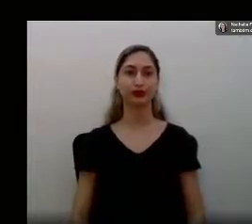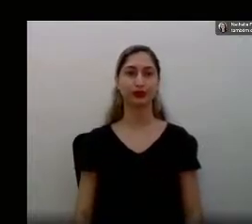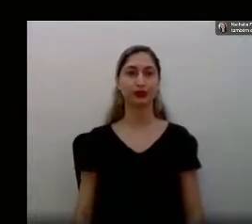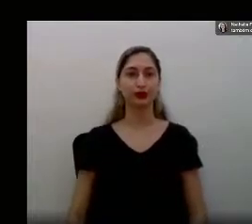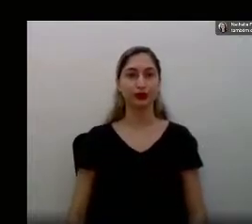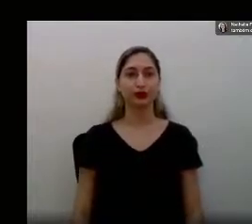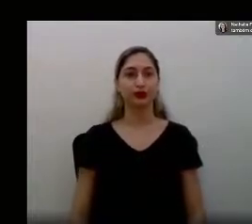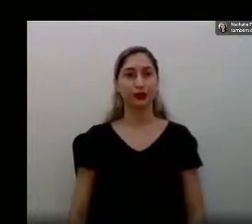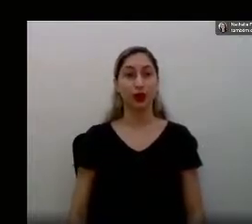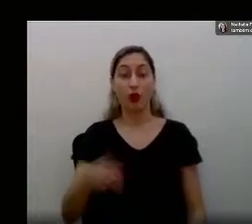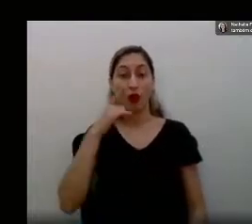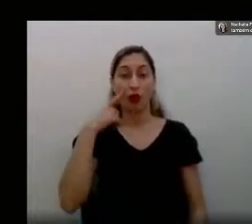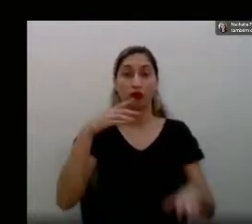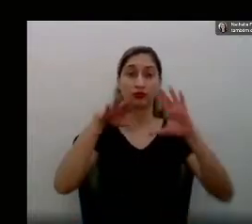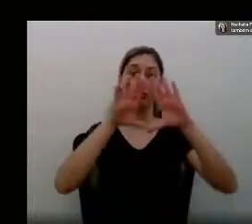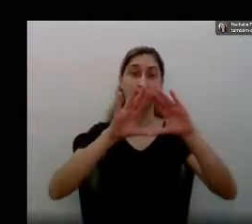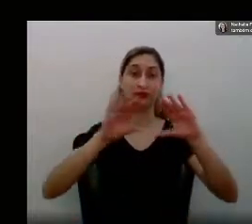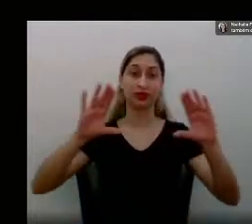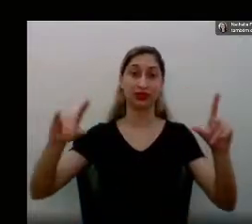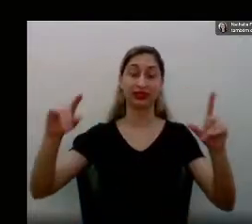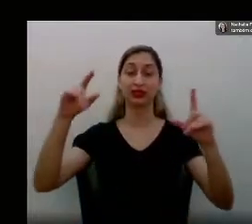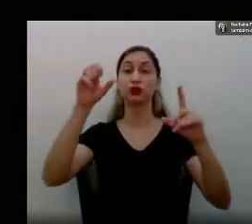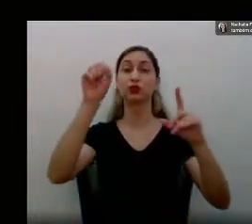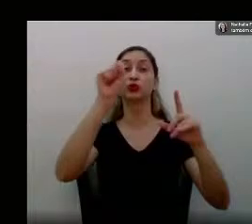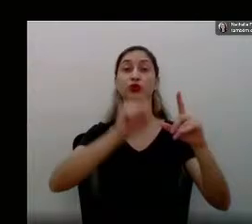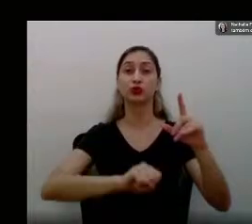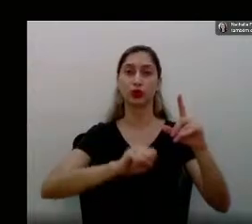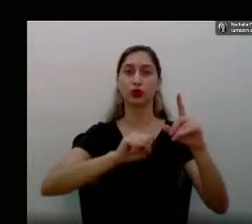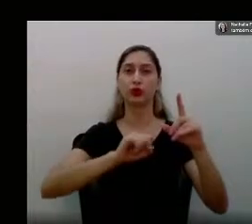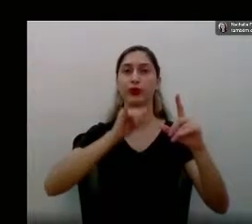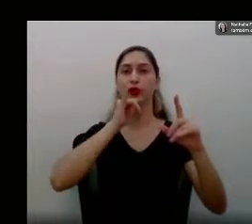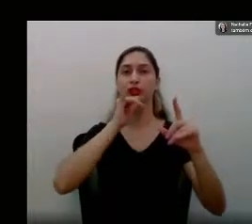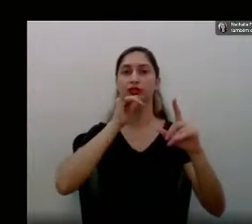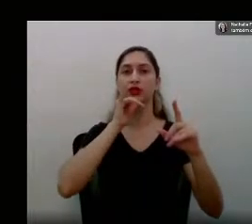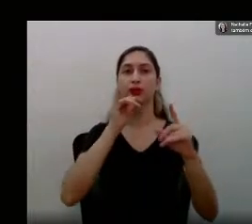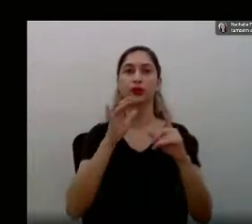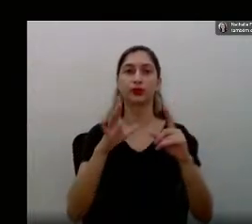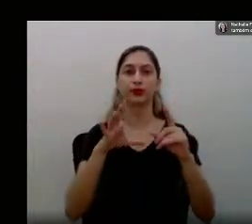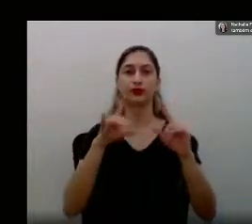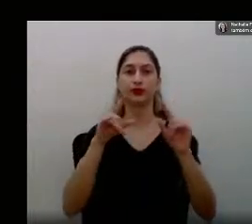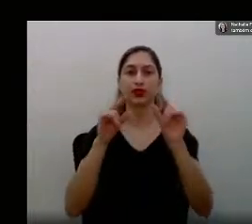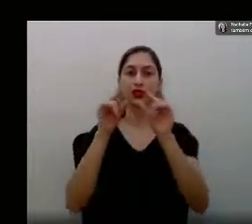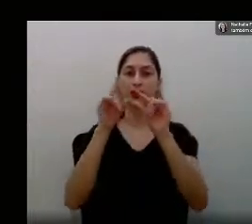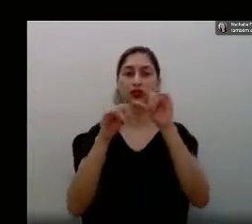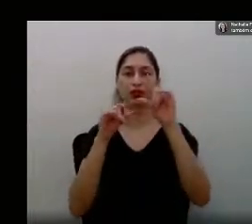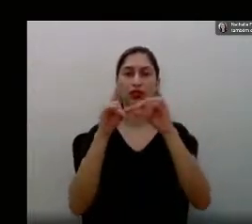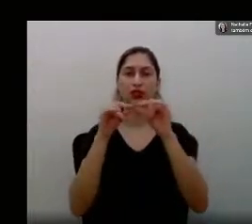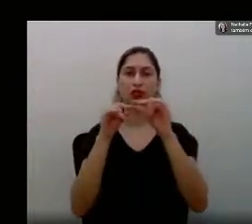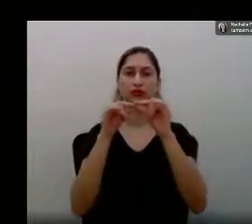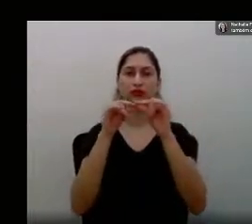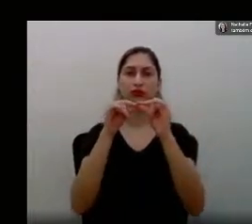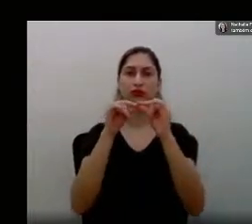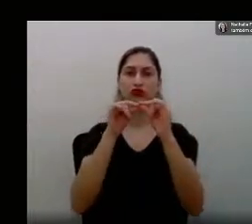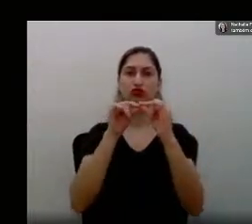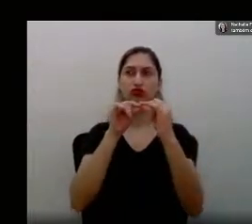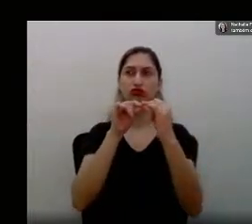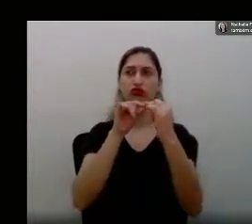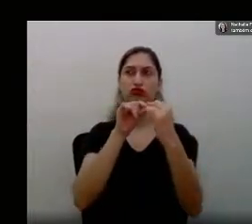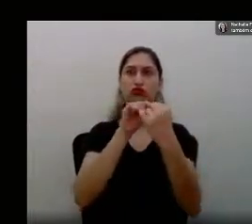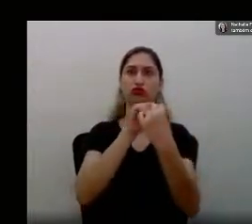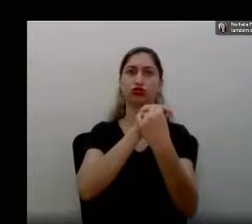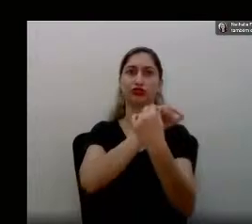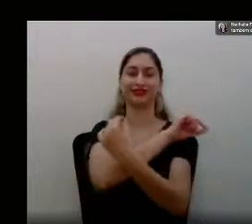do Sul inteiro E aí gira em torno de um ponto concorda gira Então dessa estrela aqui mais ou menos né daqui ó